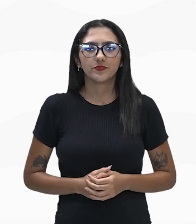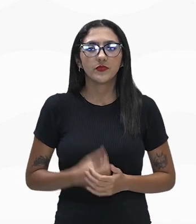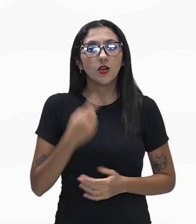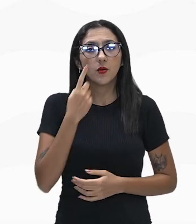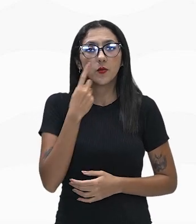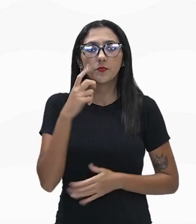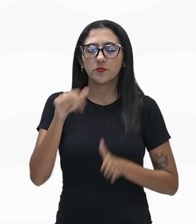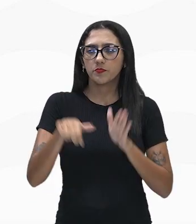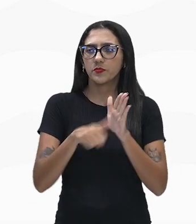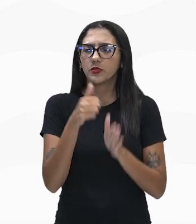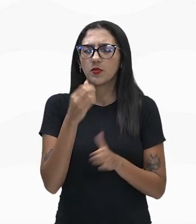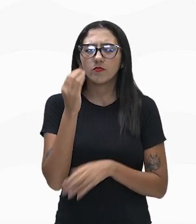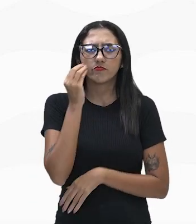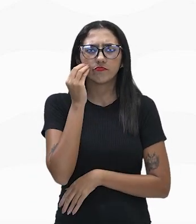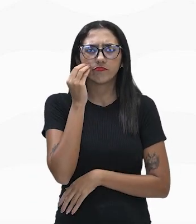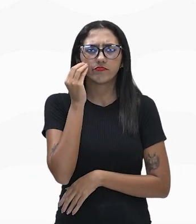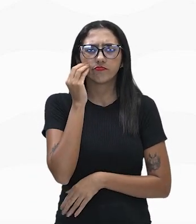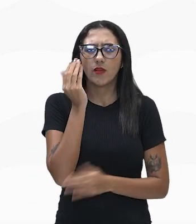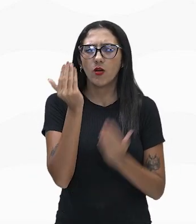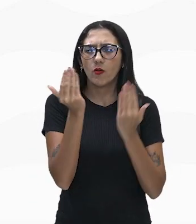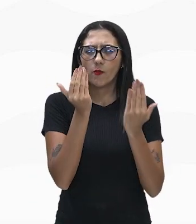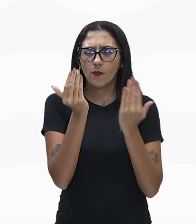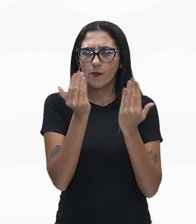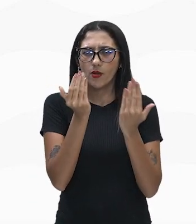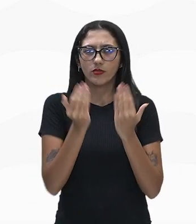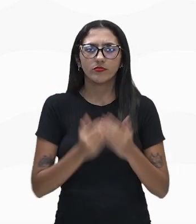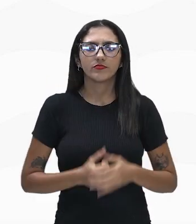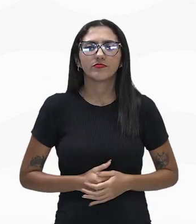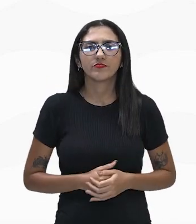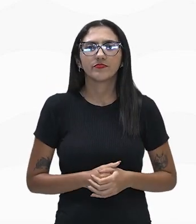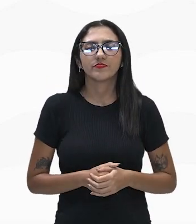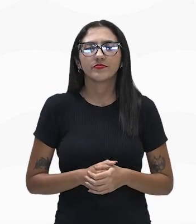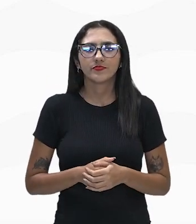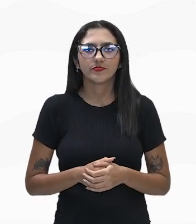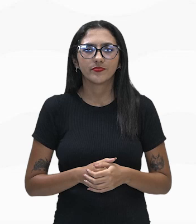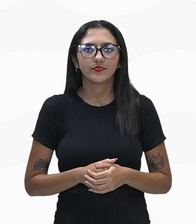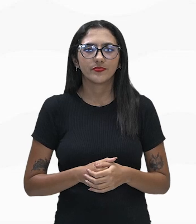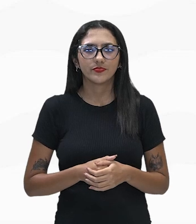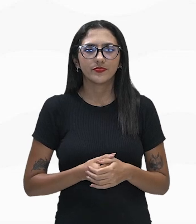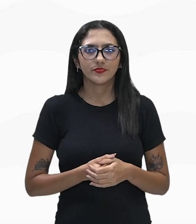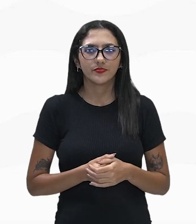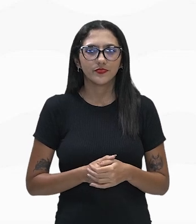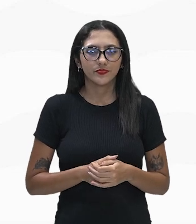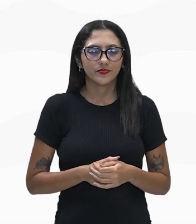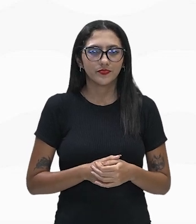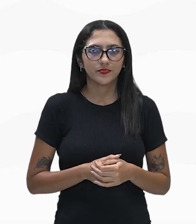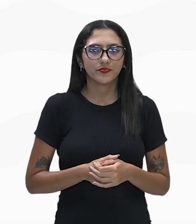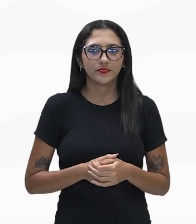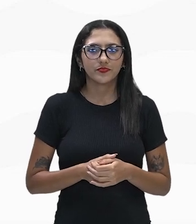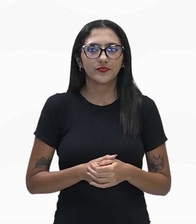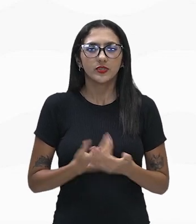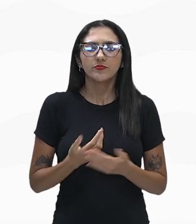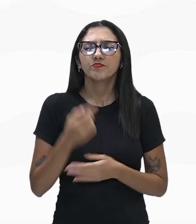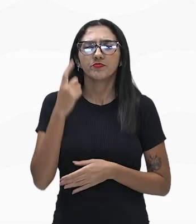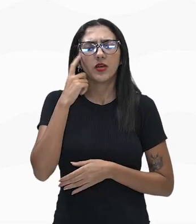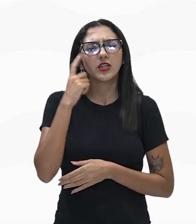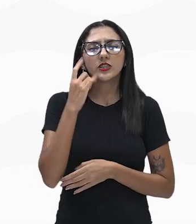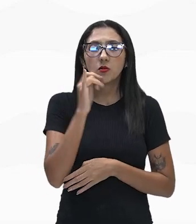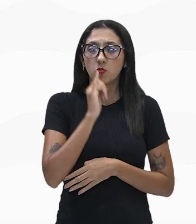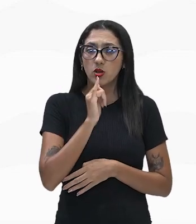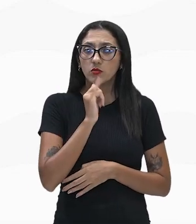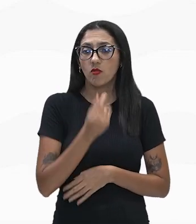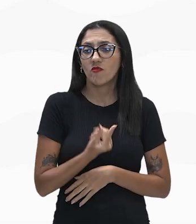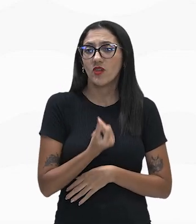simulação. Olha aí a nossa primeira simulação. Fazendo a simulação, vamos aí imaginar um valor